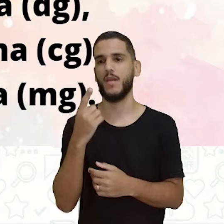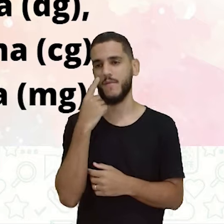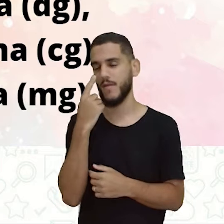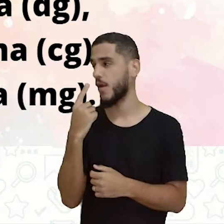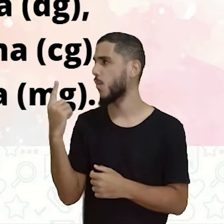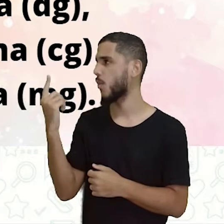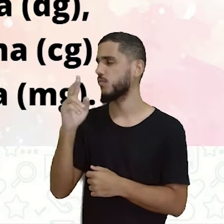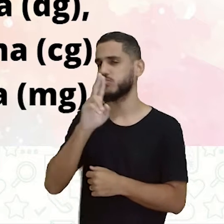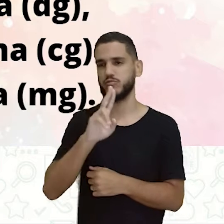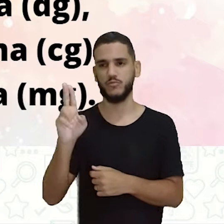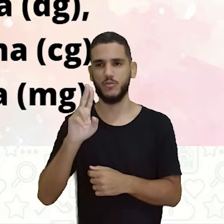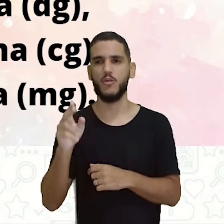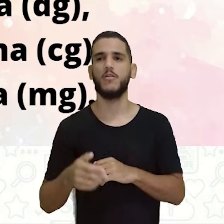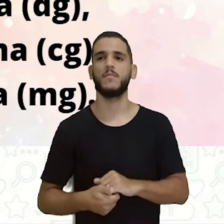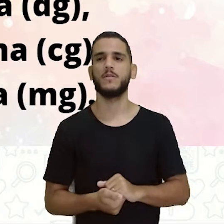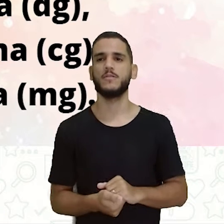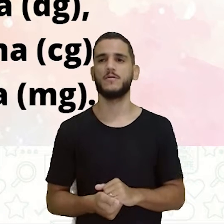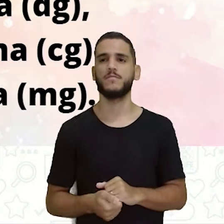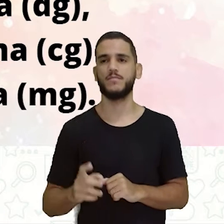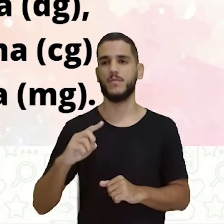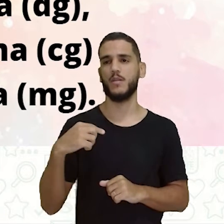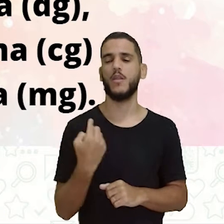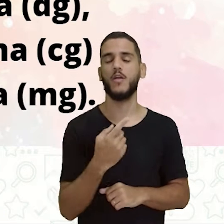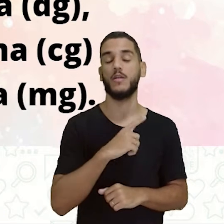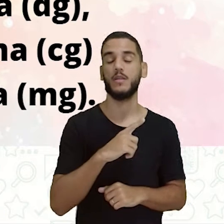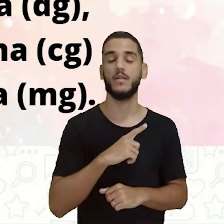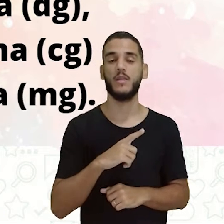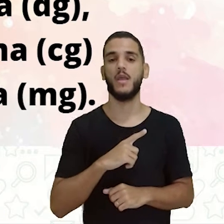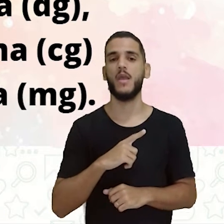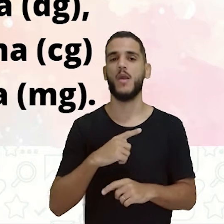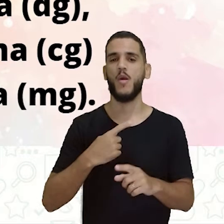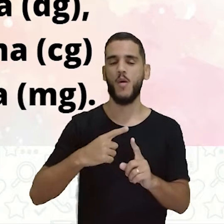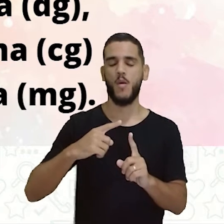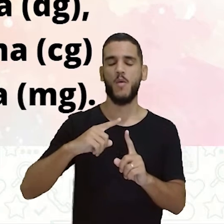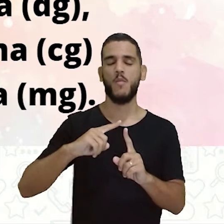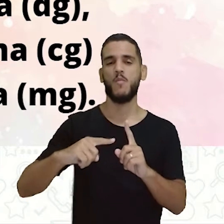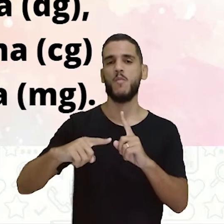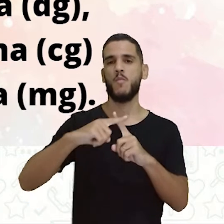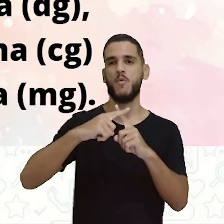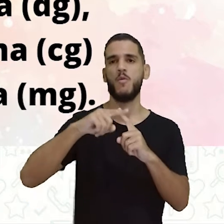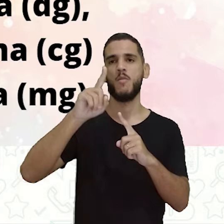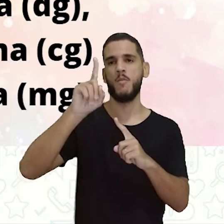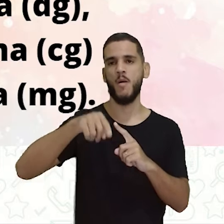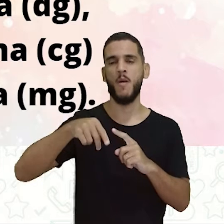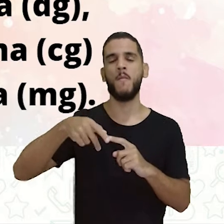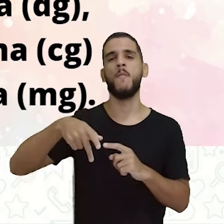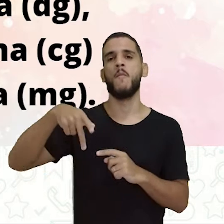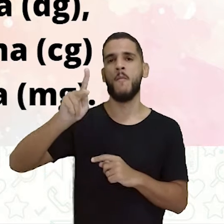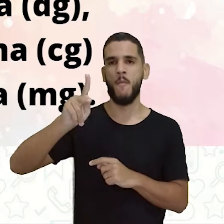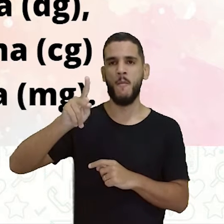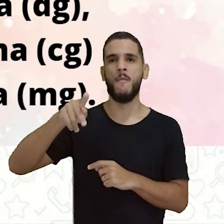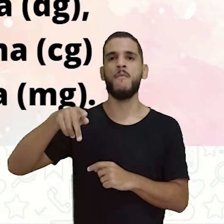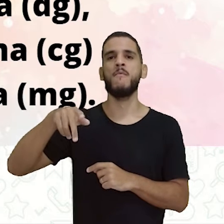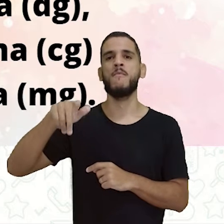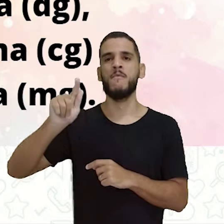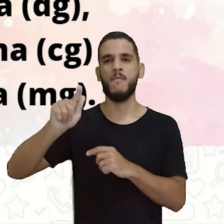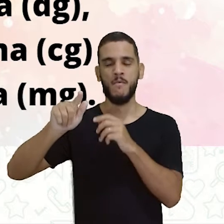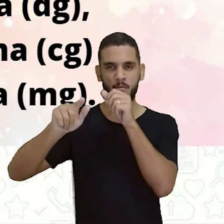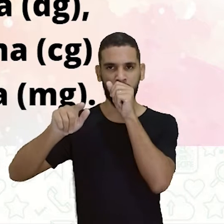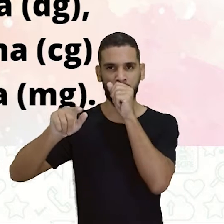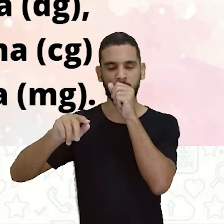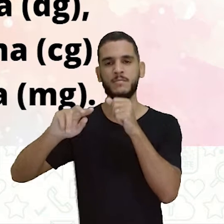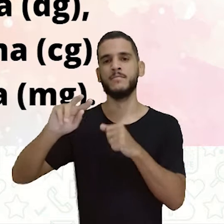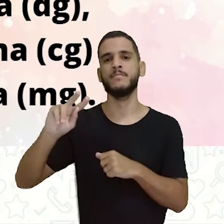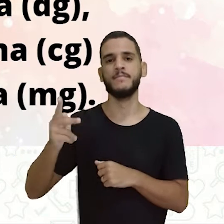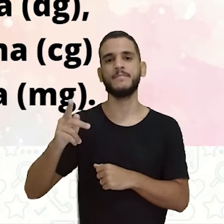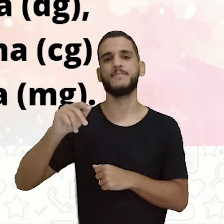miligrama, e eu tenho os múltiplos, que é o quilograma, hectograma e o decagrama. Então, o que